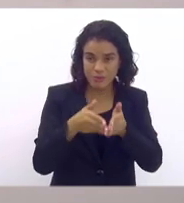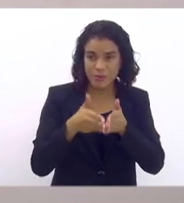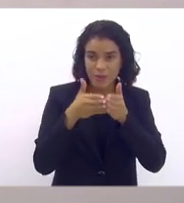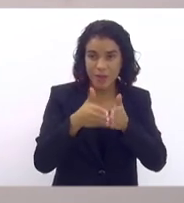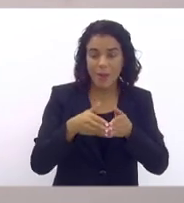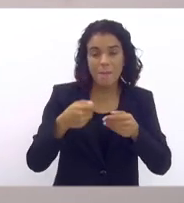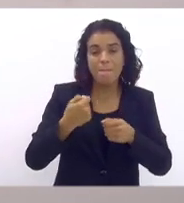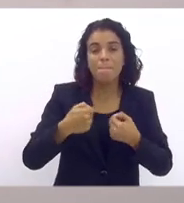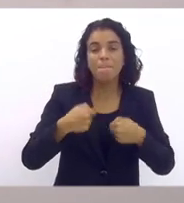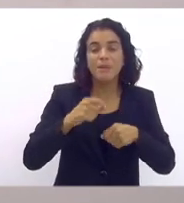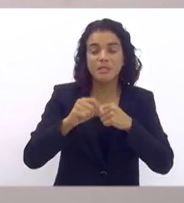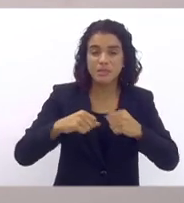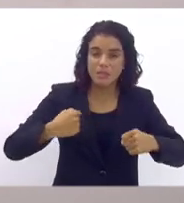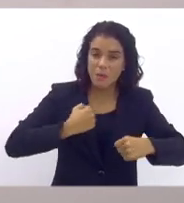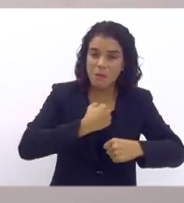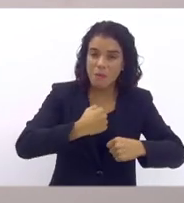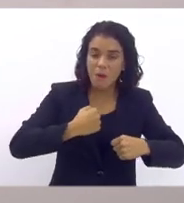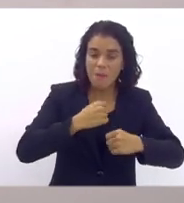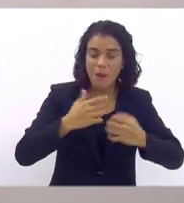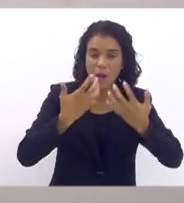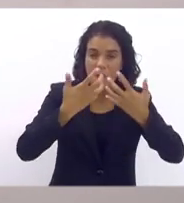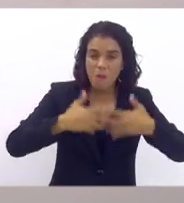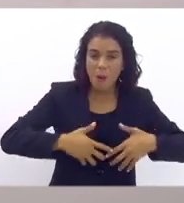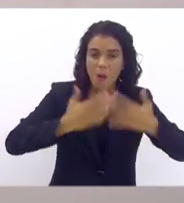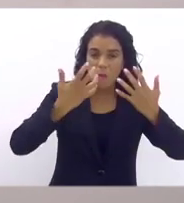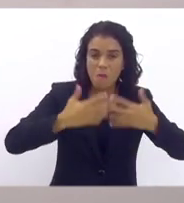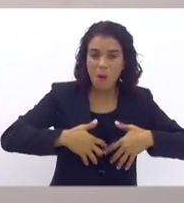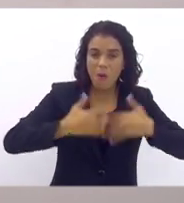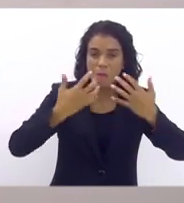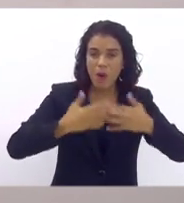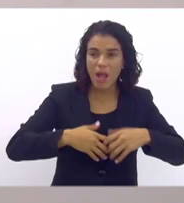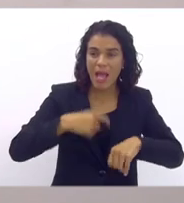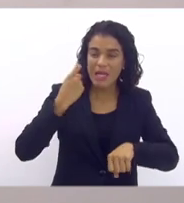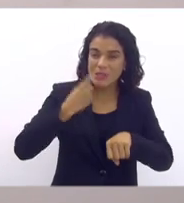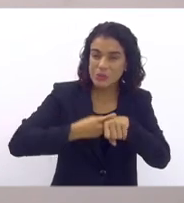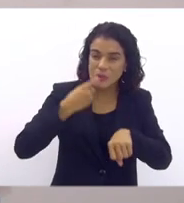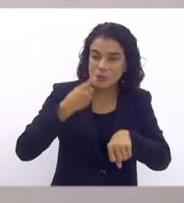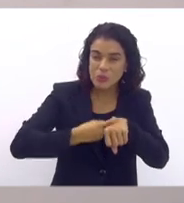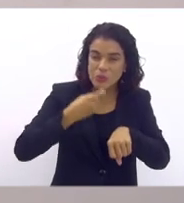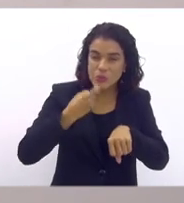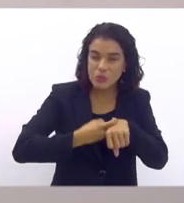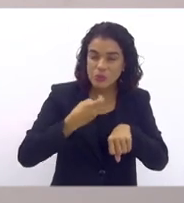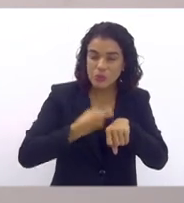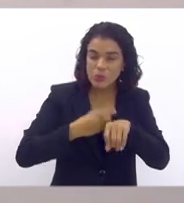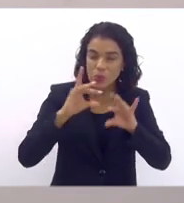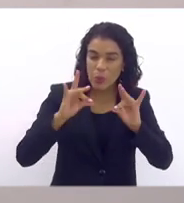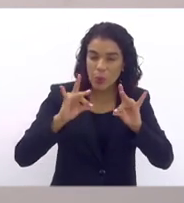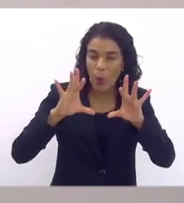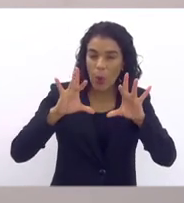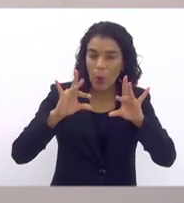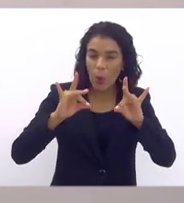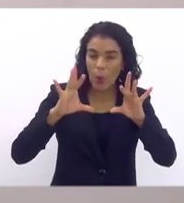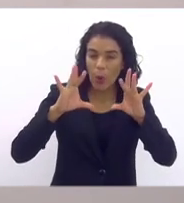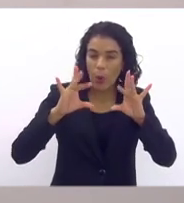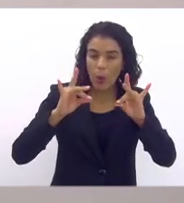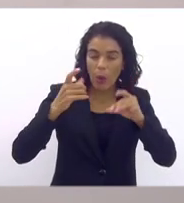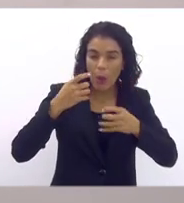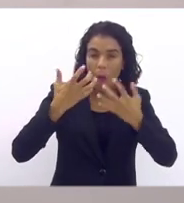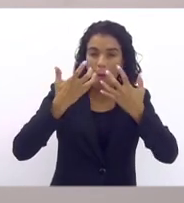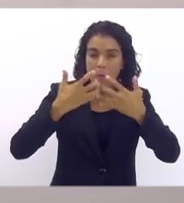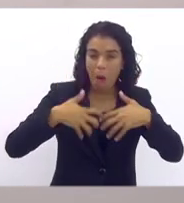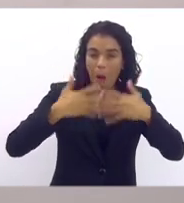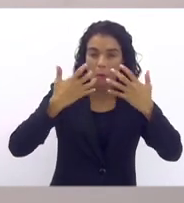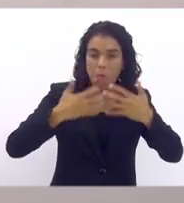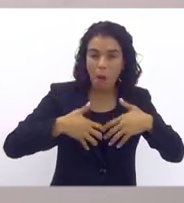caldeira para Para Ser esquentado para para ele se tornar fluido ele é uma uma geleia um negócio denso né aquilo contamina o